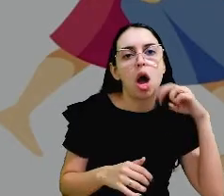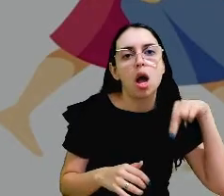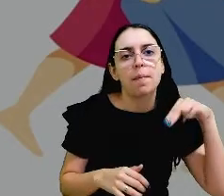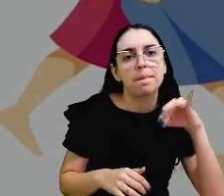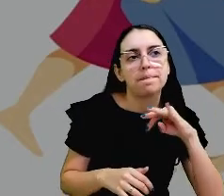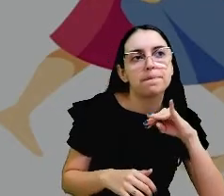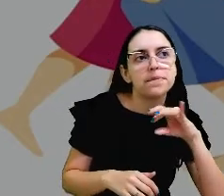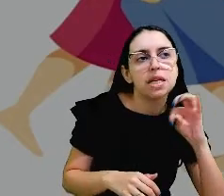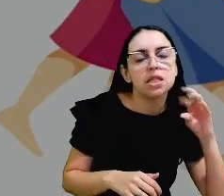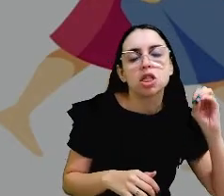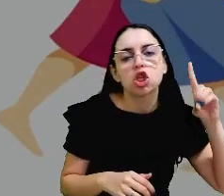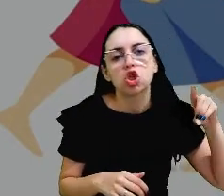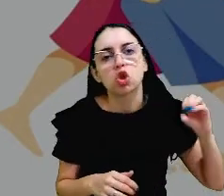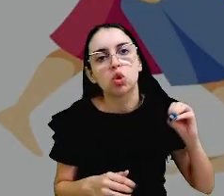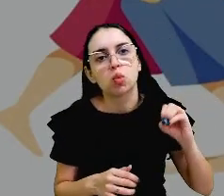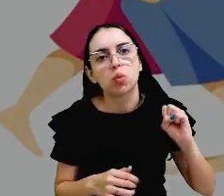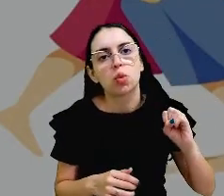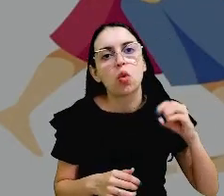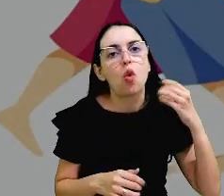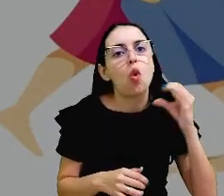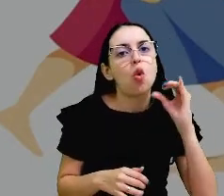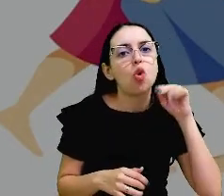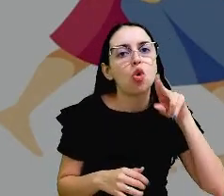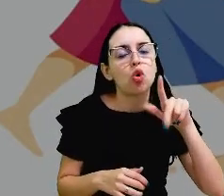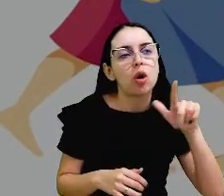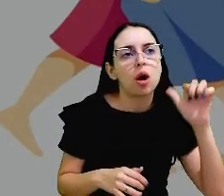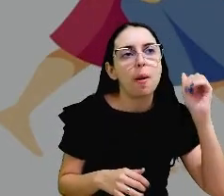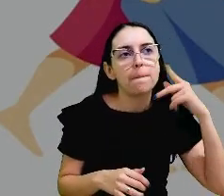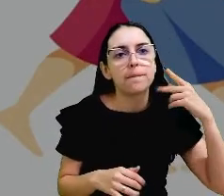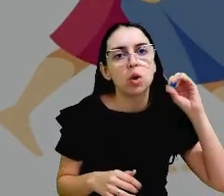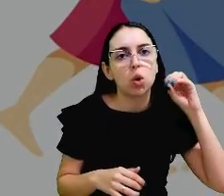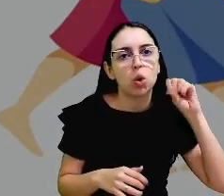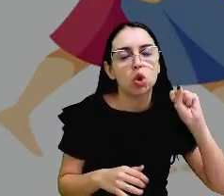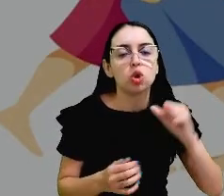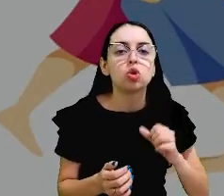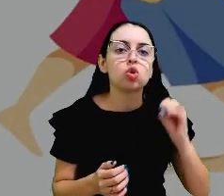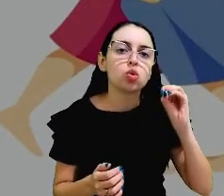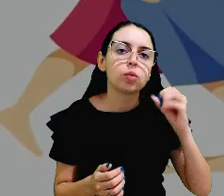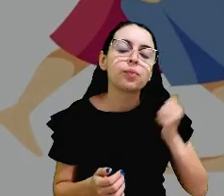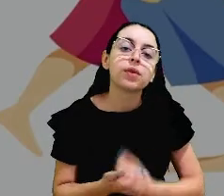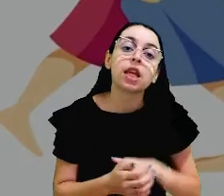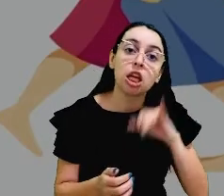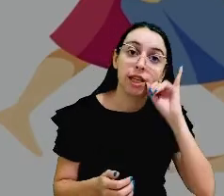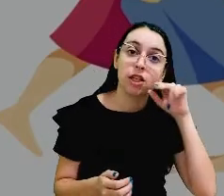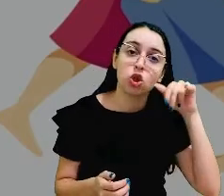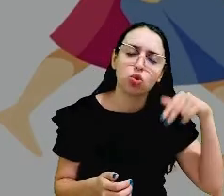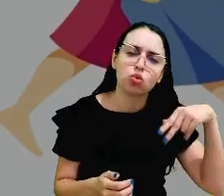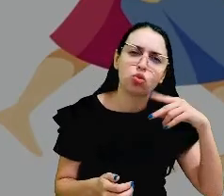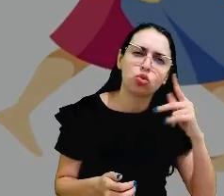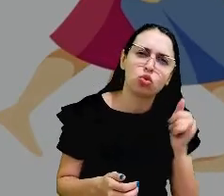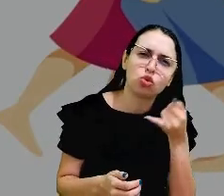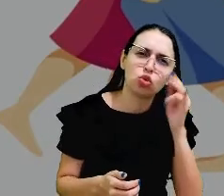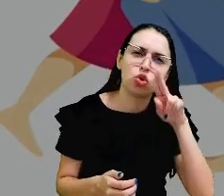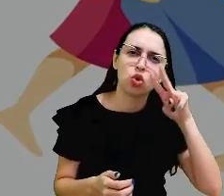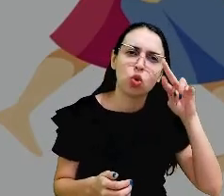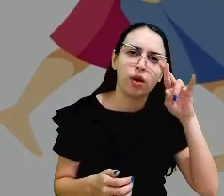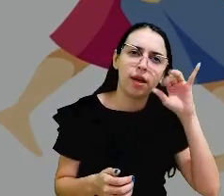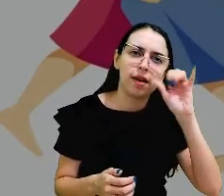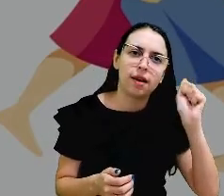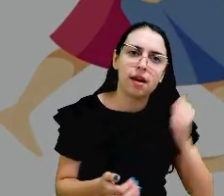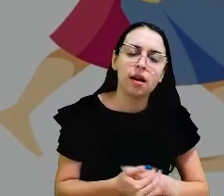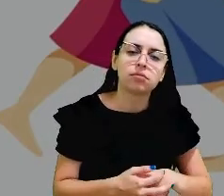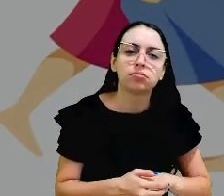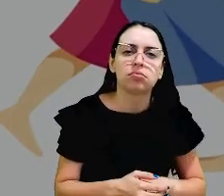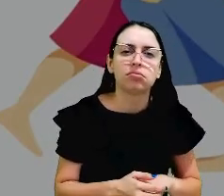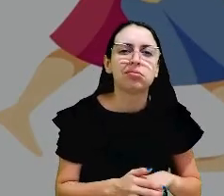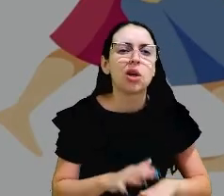o crime de difamação, de injúria, dependendo da conduta do agente. Então, o Código Penal, embora não